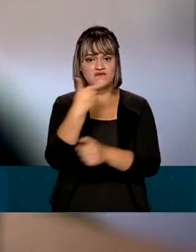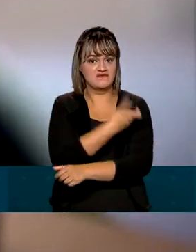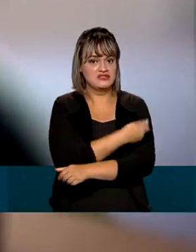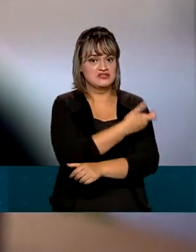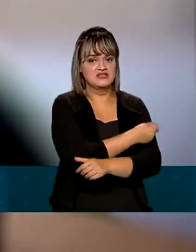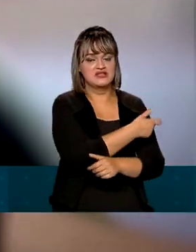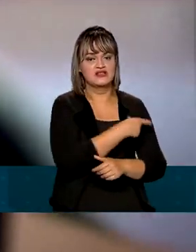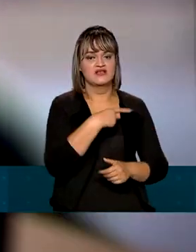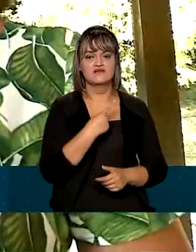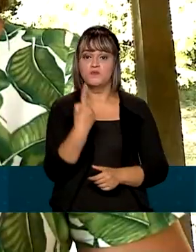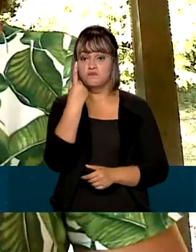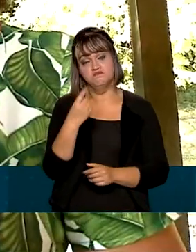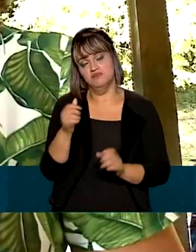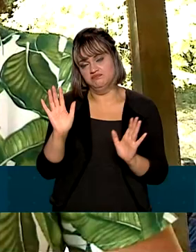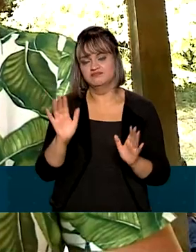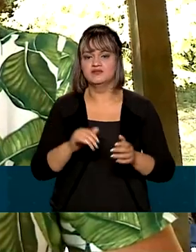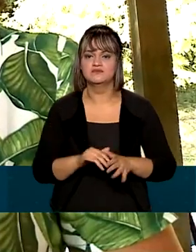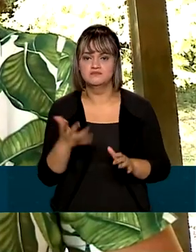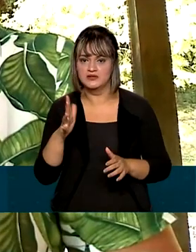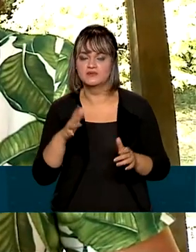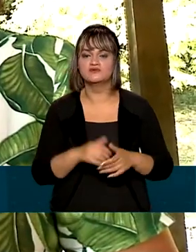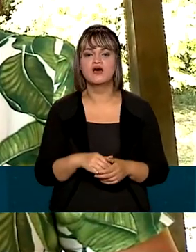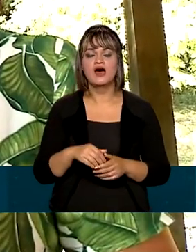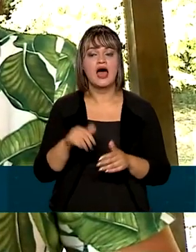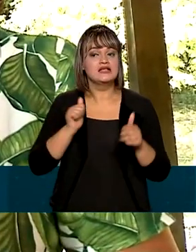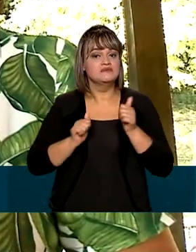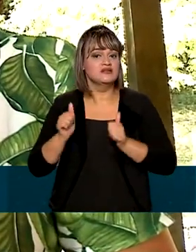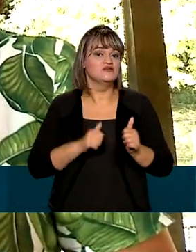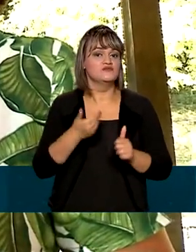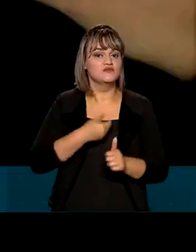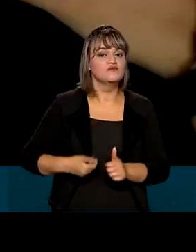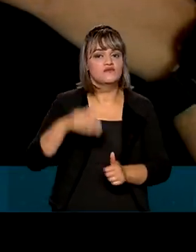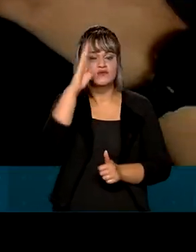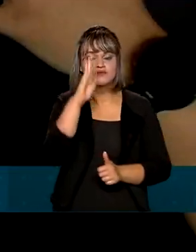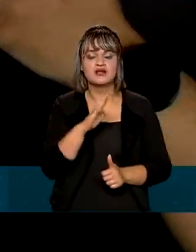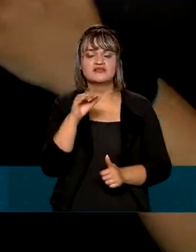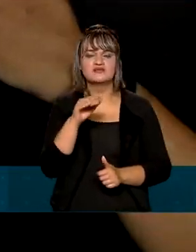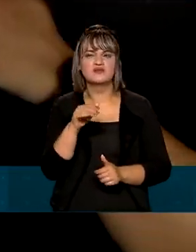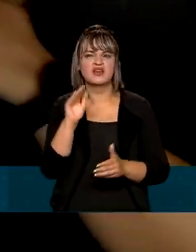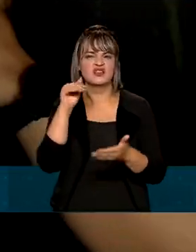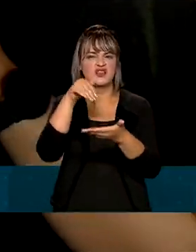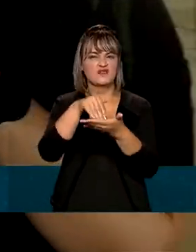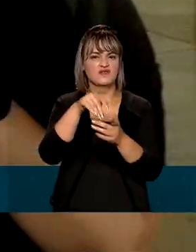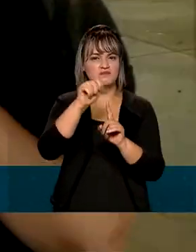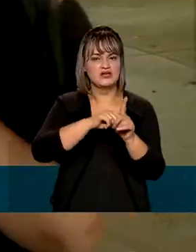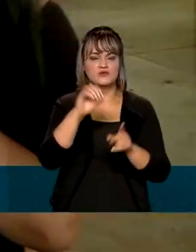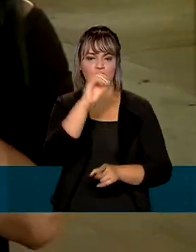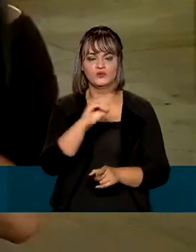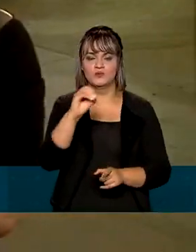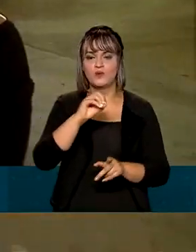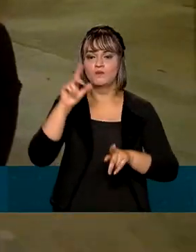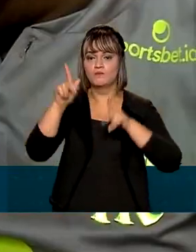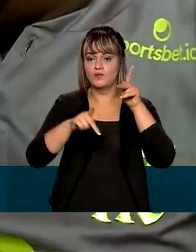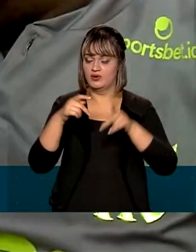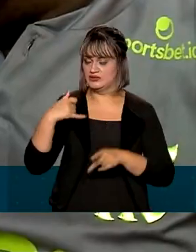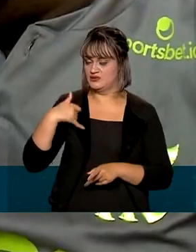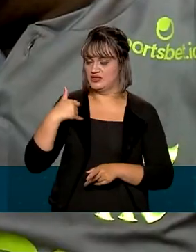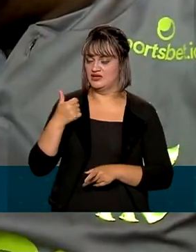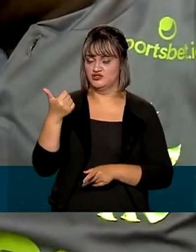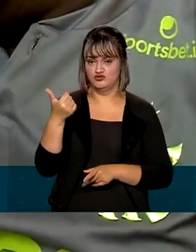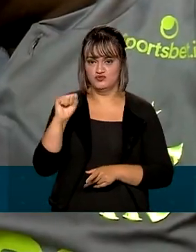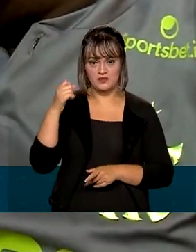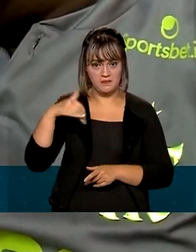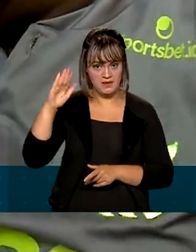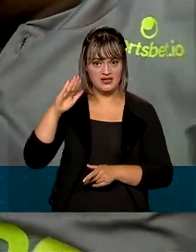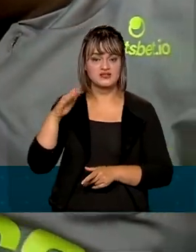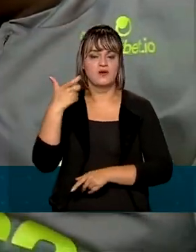com pelo menos uma dose a expectativa do governo brasileiro é que até o fim de outubro toda a população acima de 18